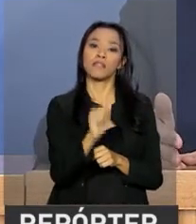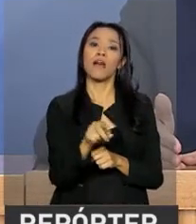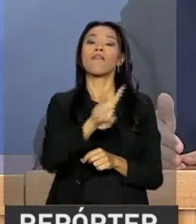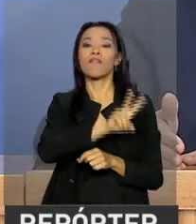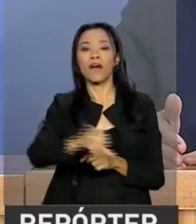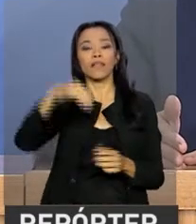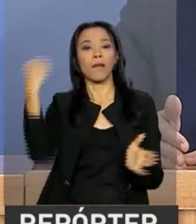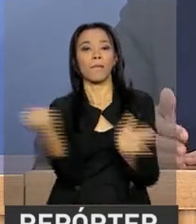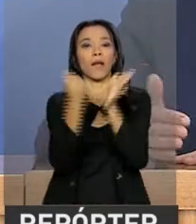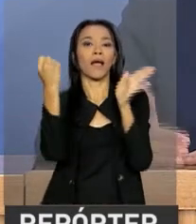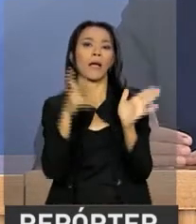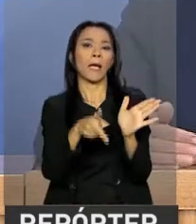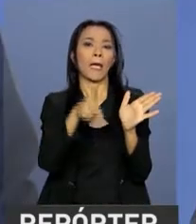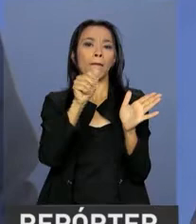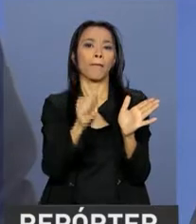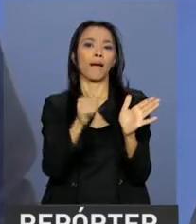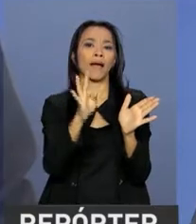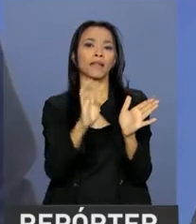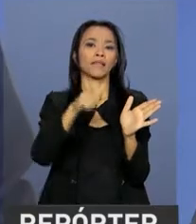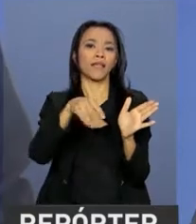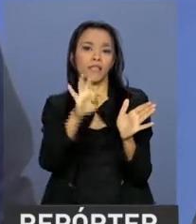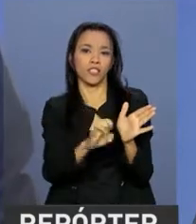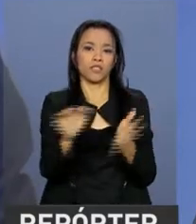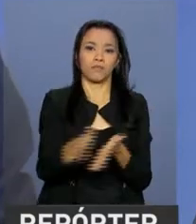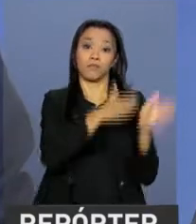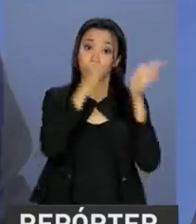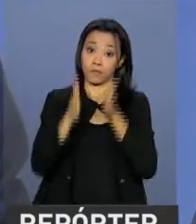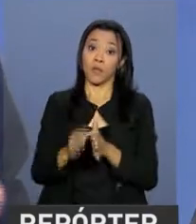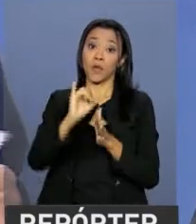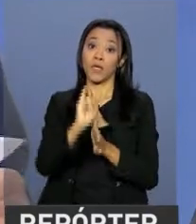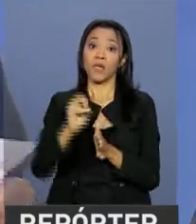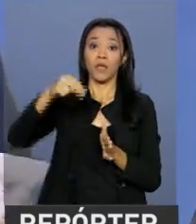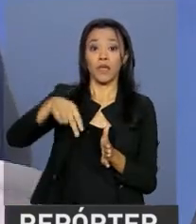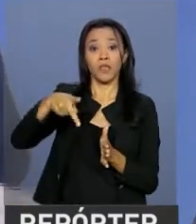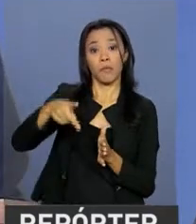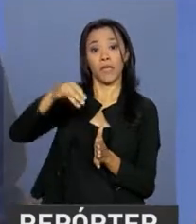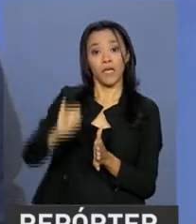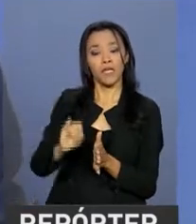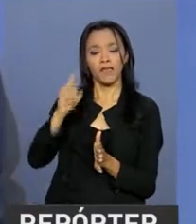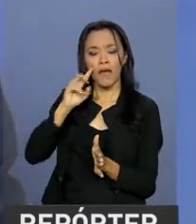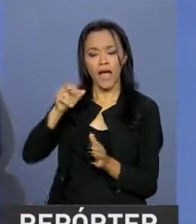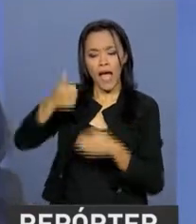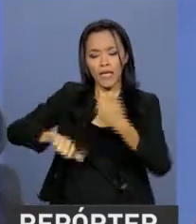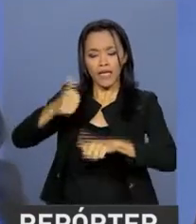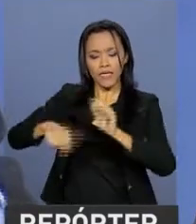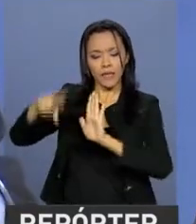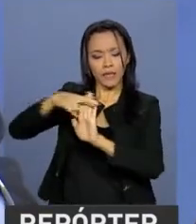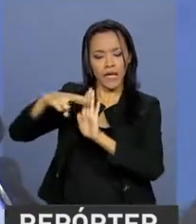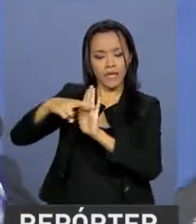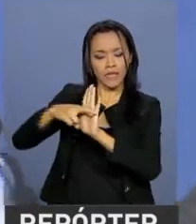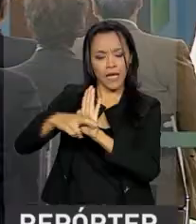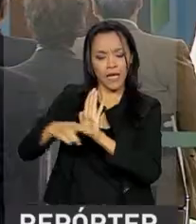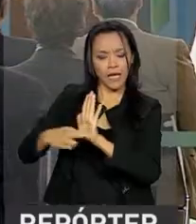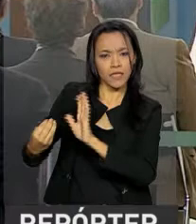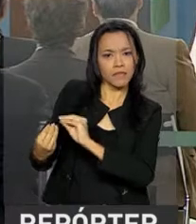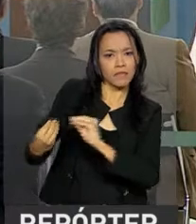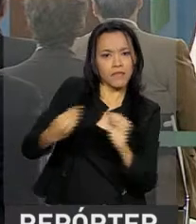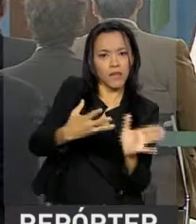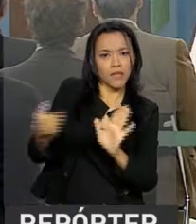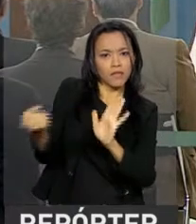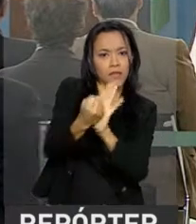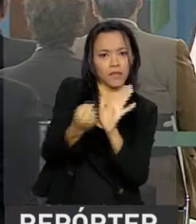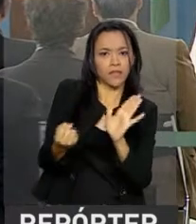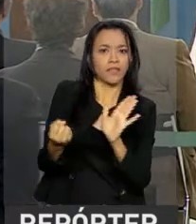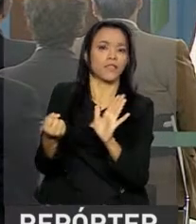impactos à saúde pública já o inpp es vai analisar os critérios para a concessão de patentes como a